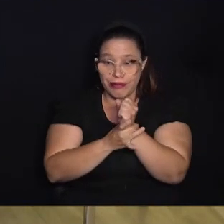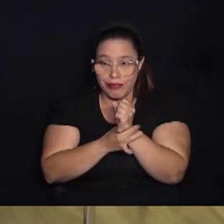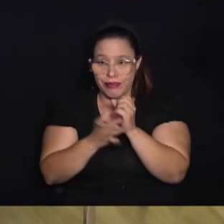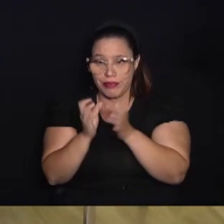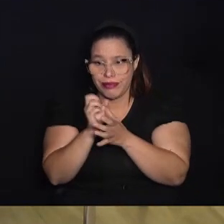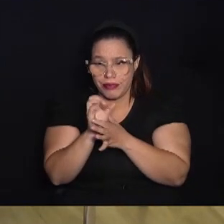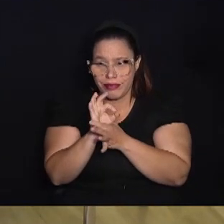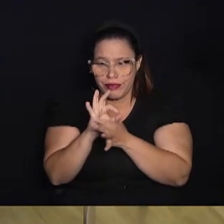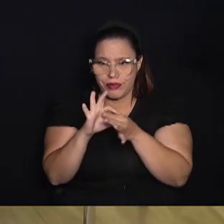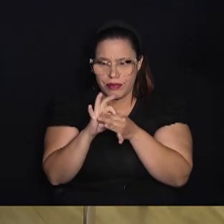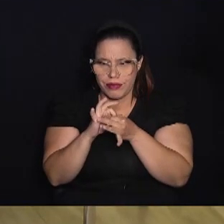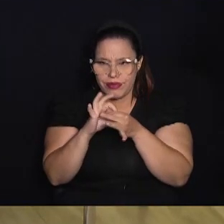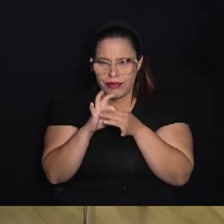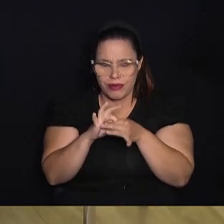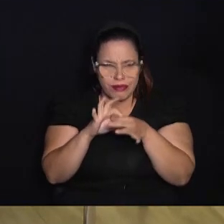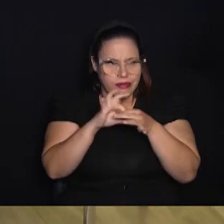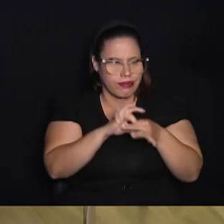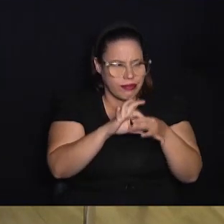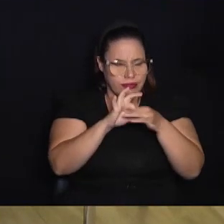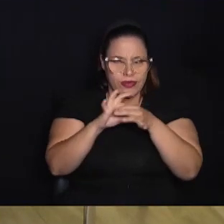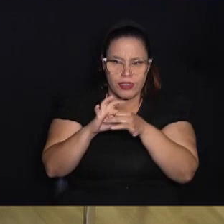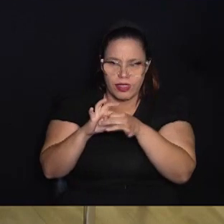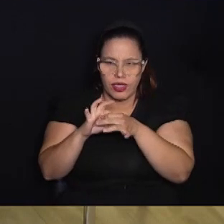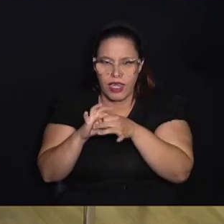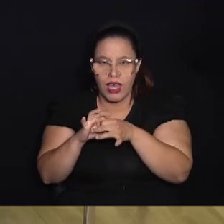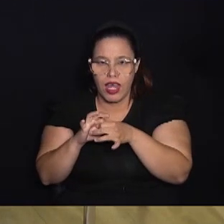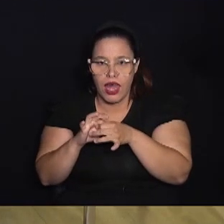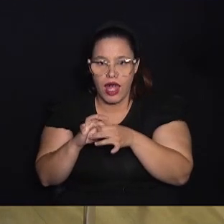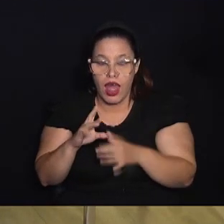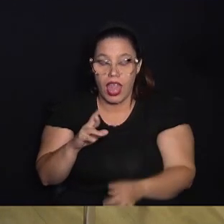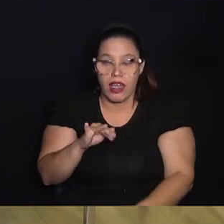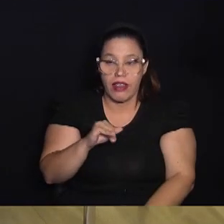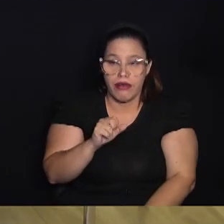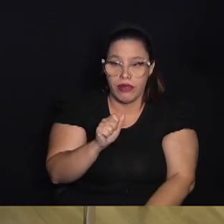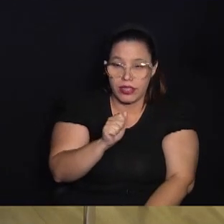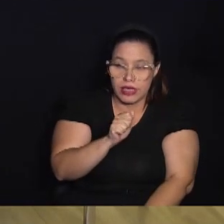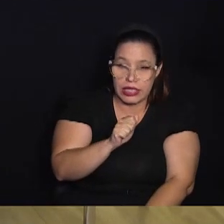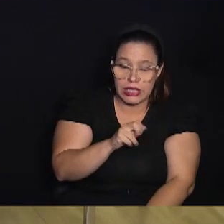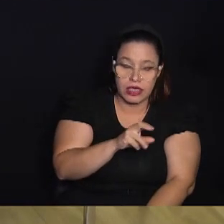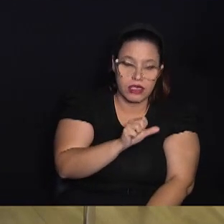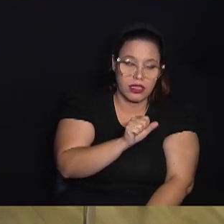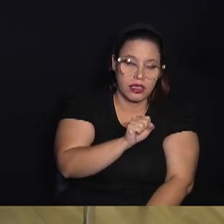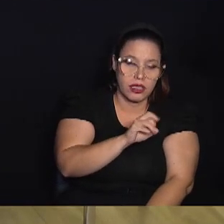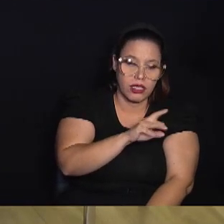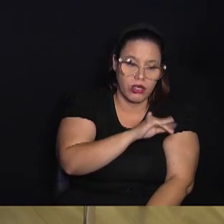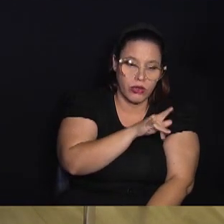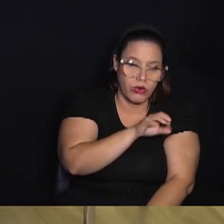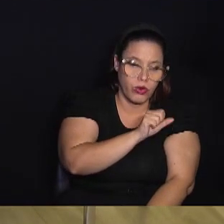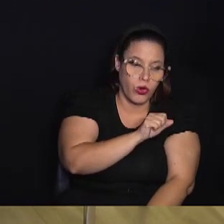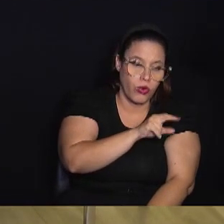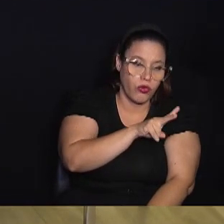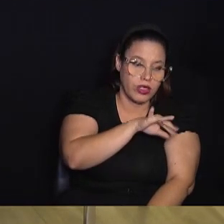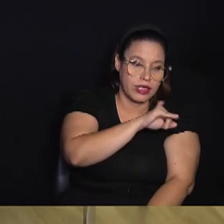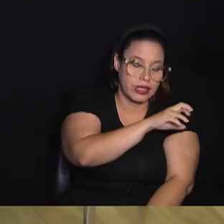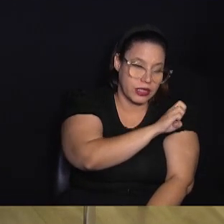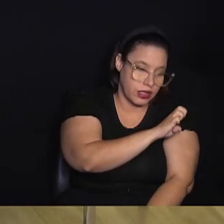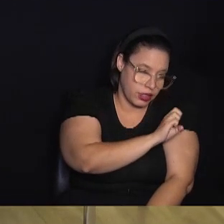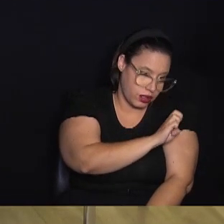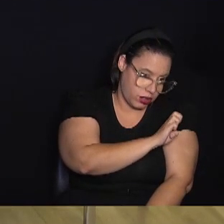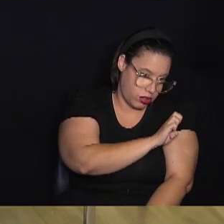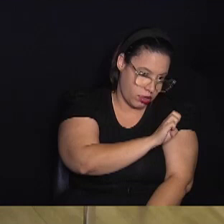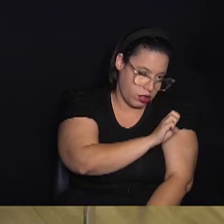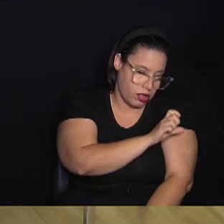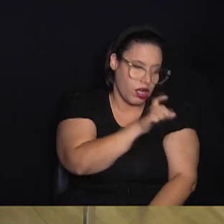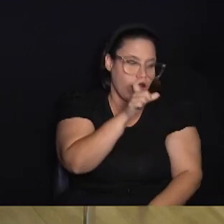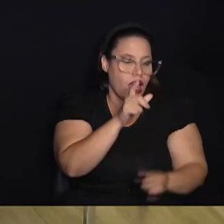Beco do inferno que que hoje é conhecido como travessia São Vicente de Paula ali foi chamado Beco do inferno devido a população